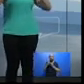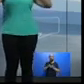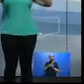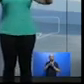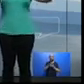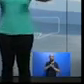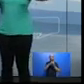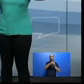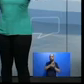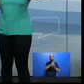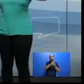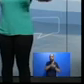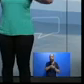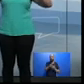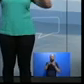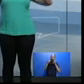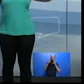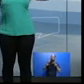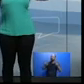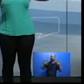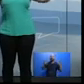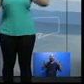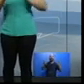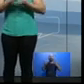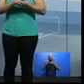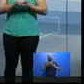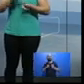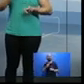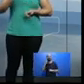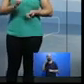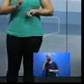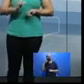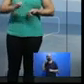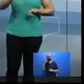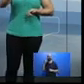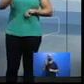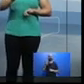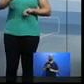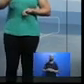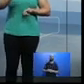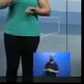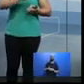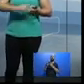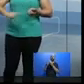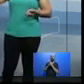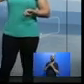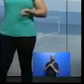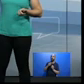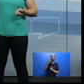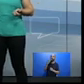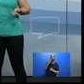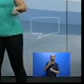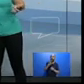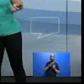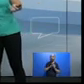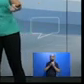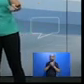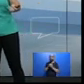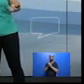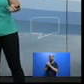já começou a pensar, a ter ideias com essas terras. Ele pediu que 3 navios voltassem